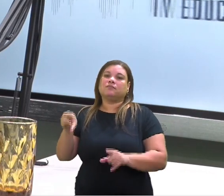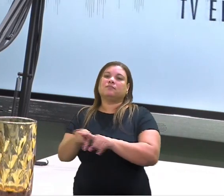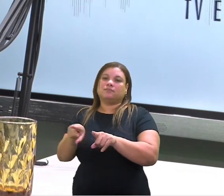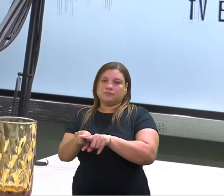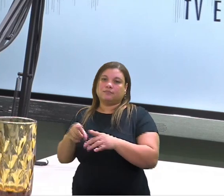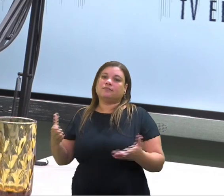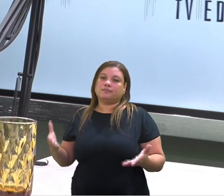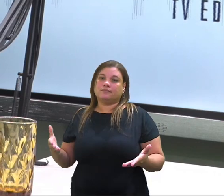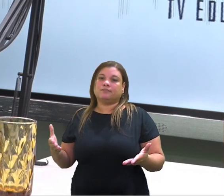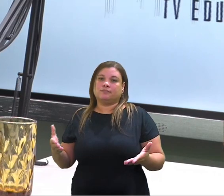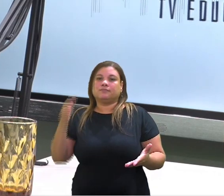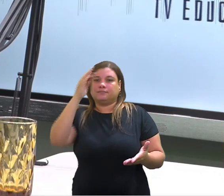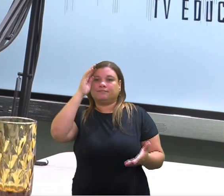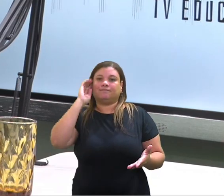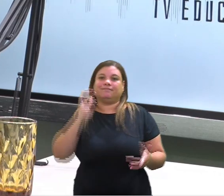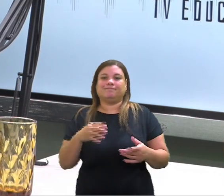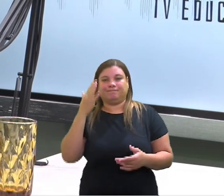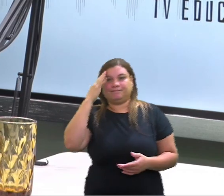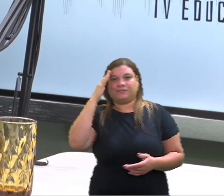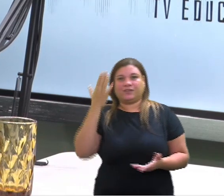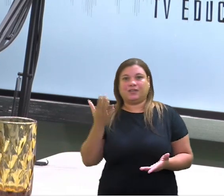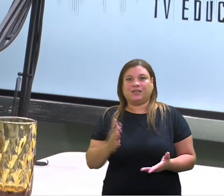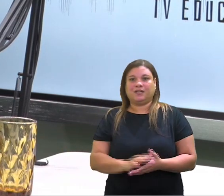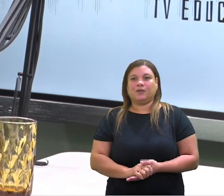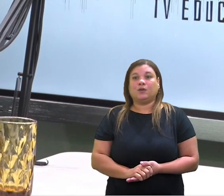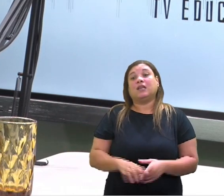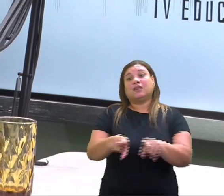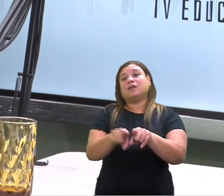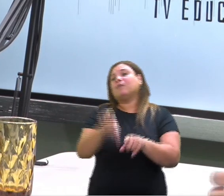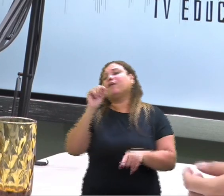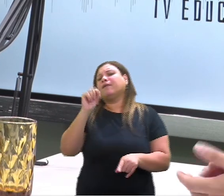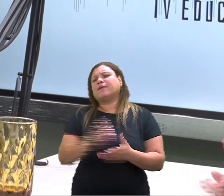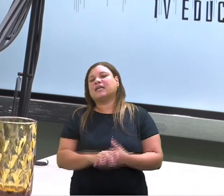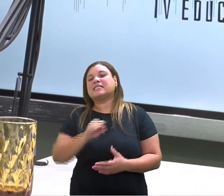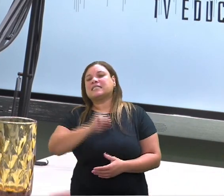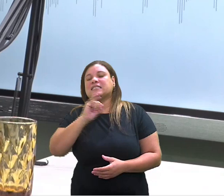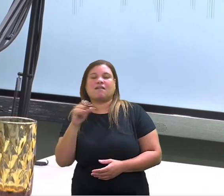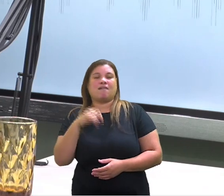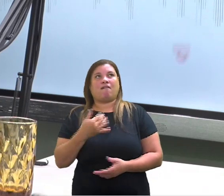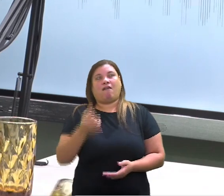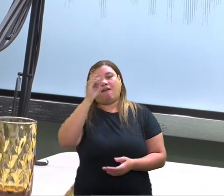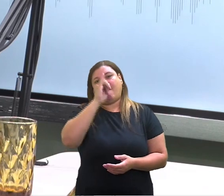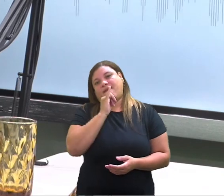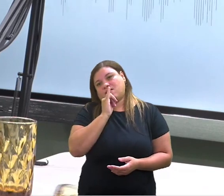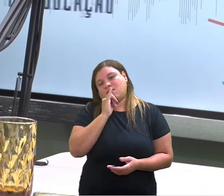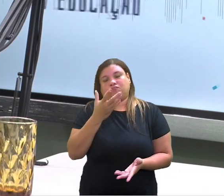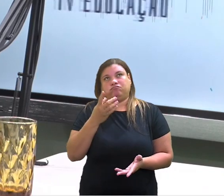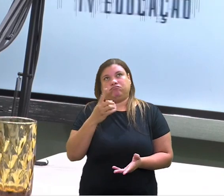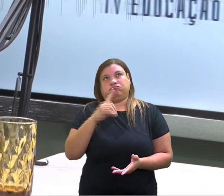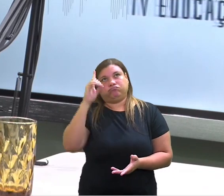domingo, nem tem aula, passa e fala, lá o professorzinho de... E fala um palavrão. Ele me desacatou